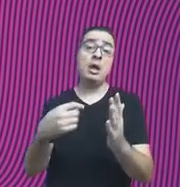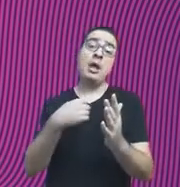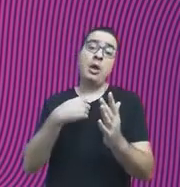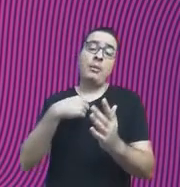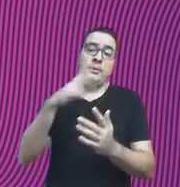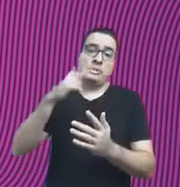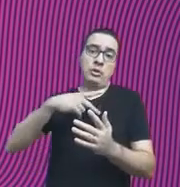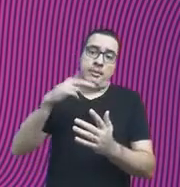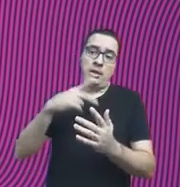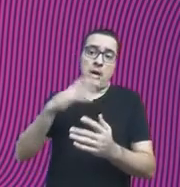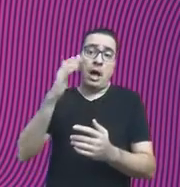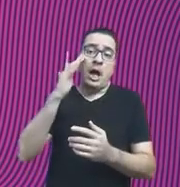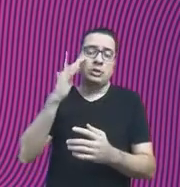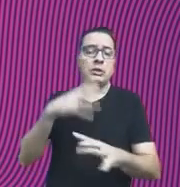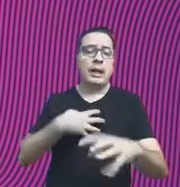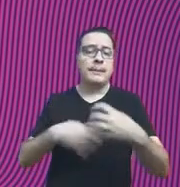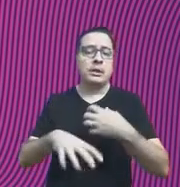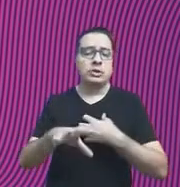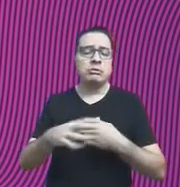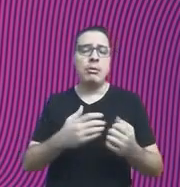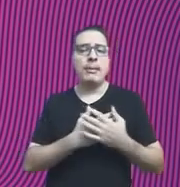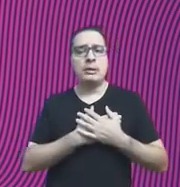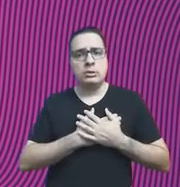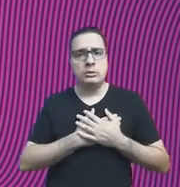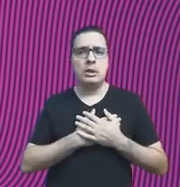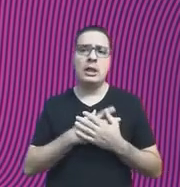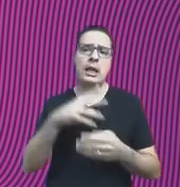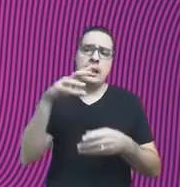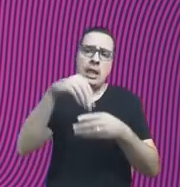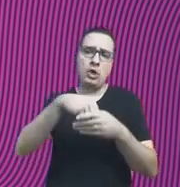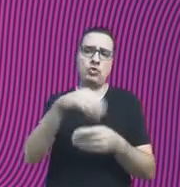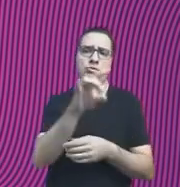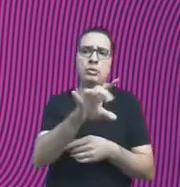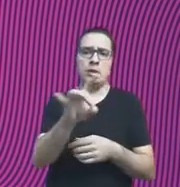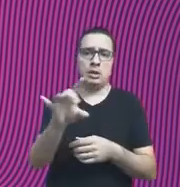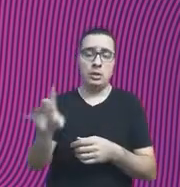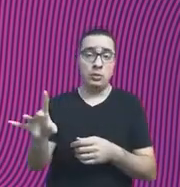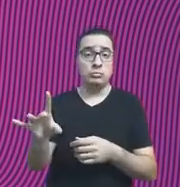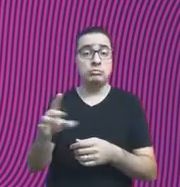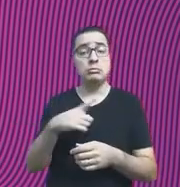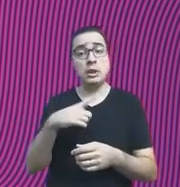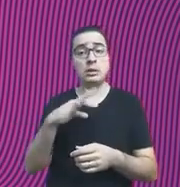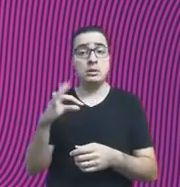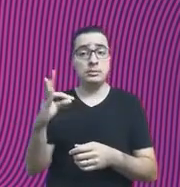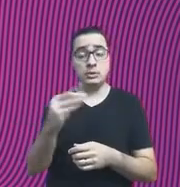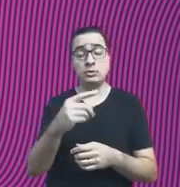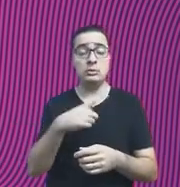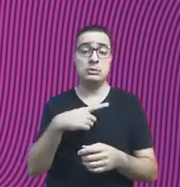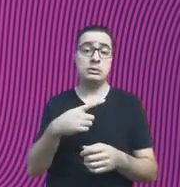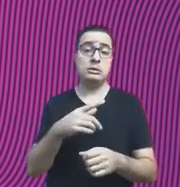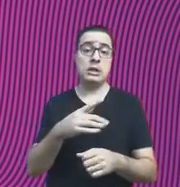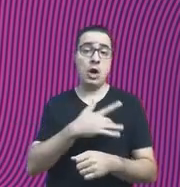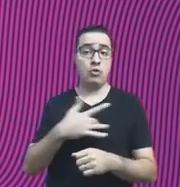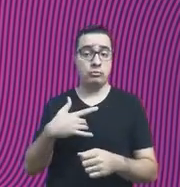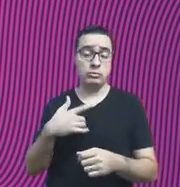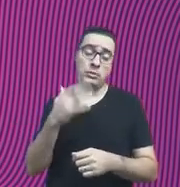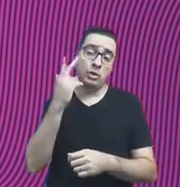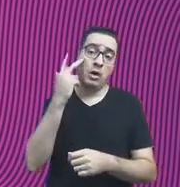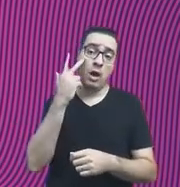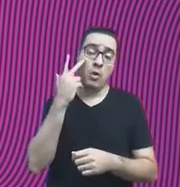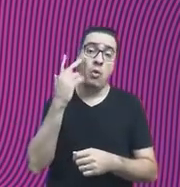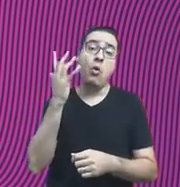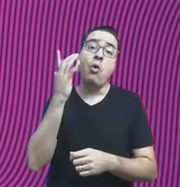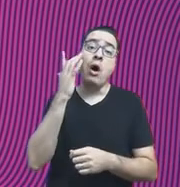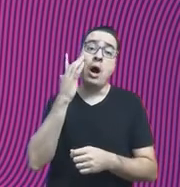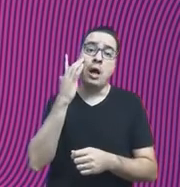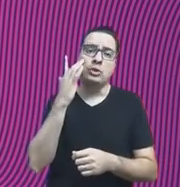a empatia e a compaixão fazem parte da gente, faz parte da maior parte dos profissionais de saúde natural. Eu acho que